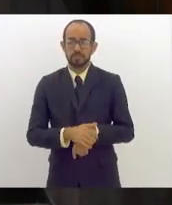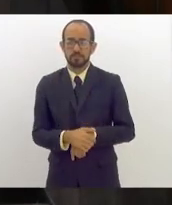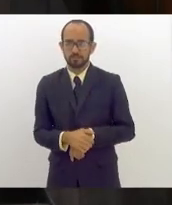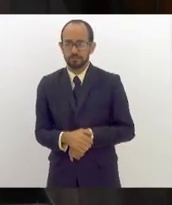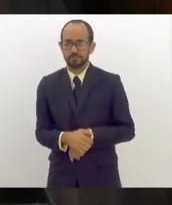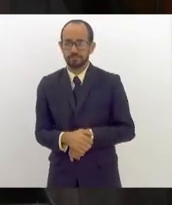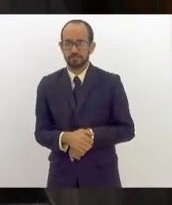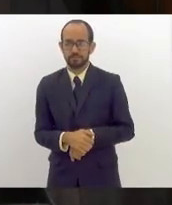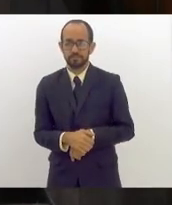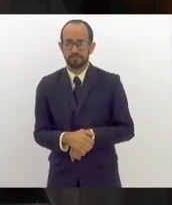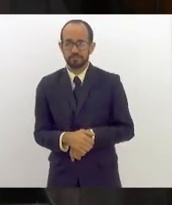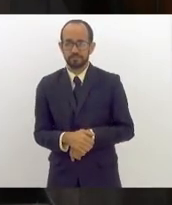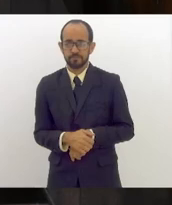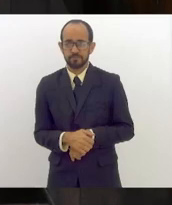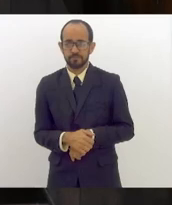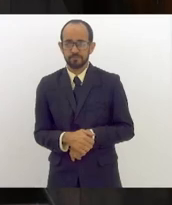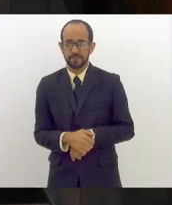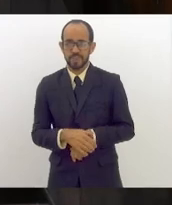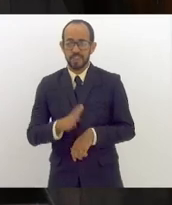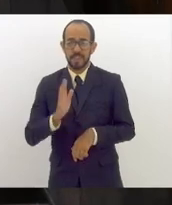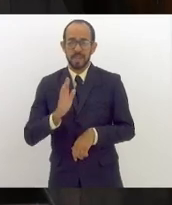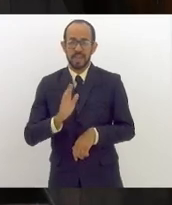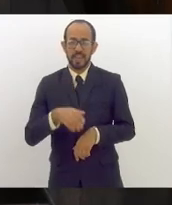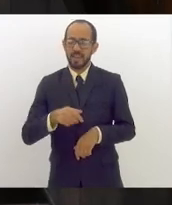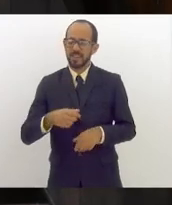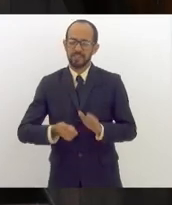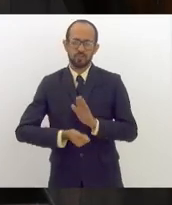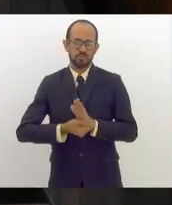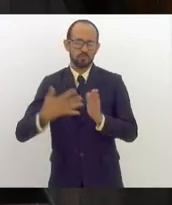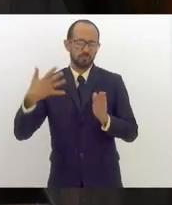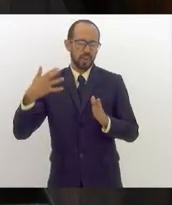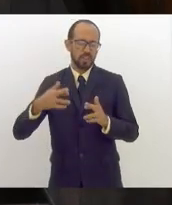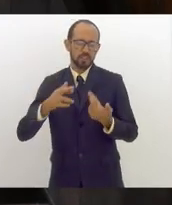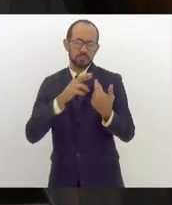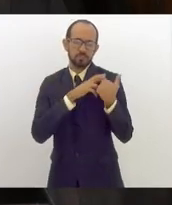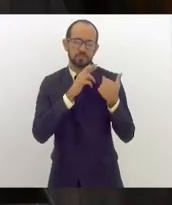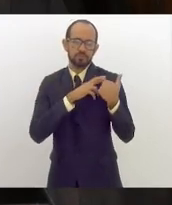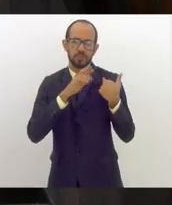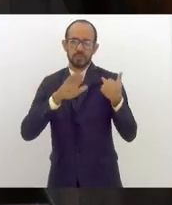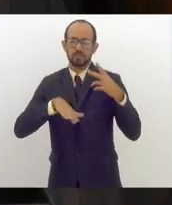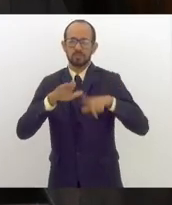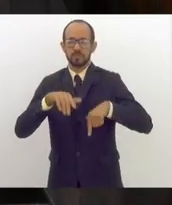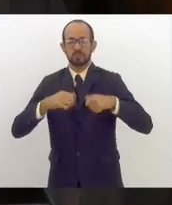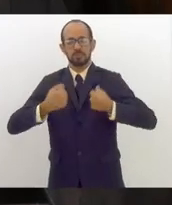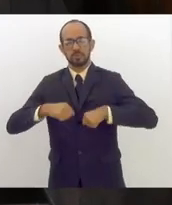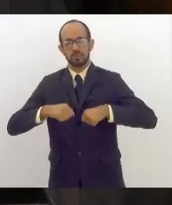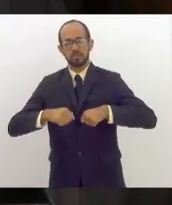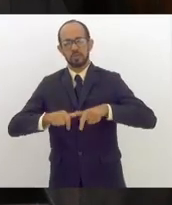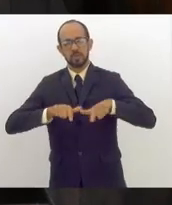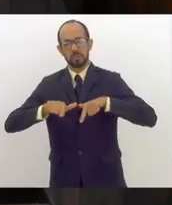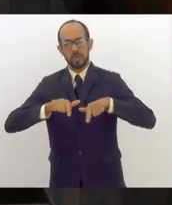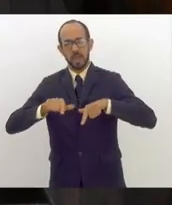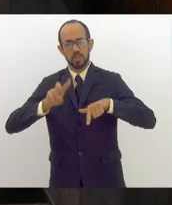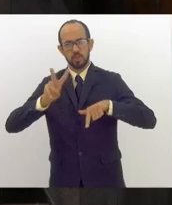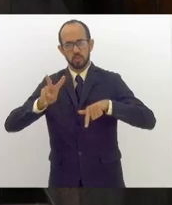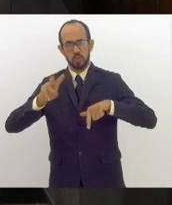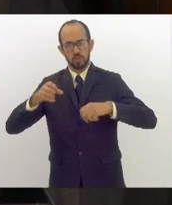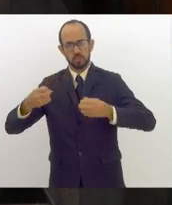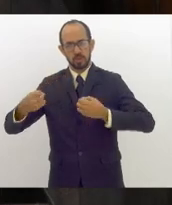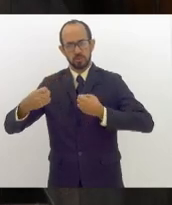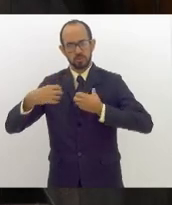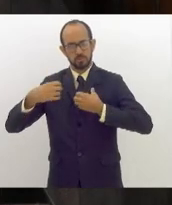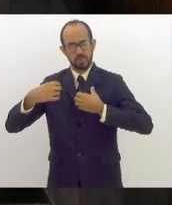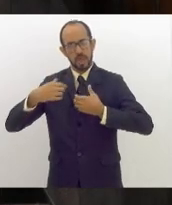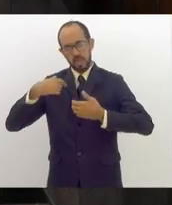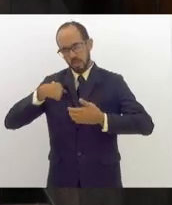ela teve mais do que uma dupla jornada muitas vezes minha mãe precisou trabalhar em dois lugares para poder dar uma boa educação para mim para o meu